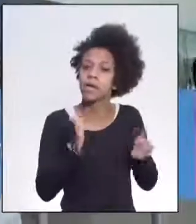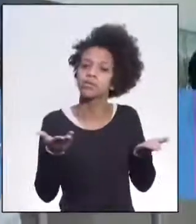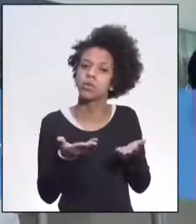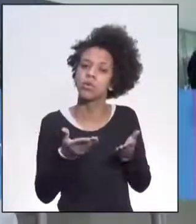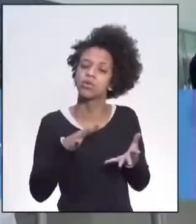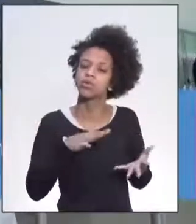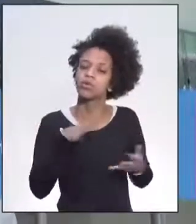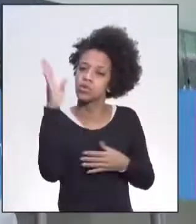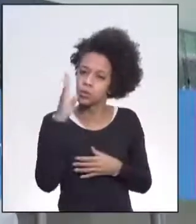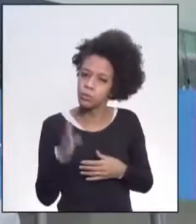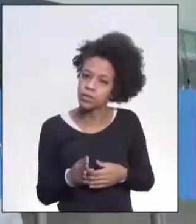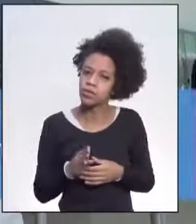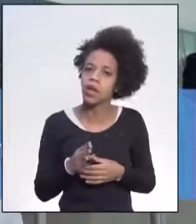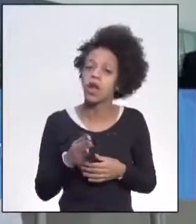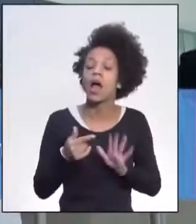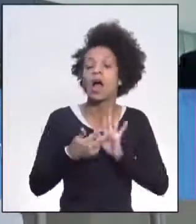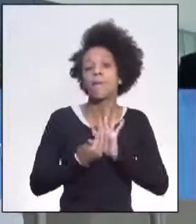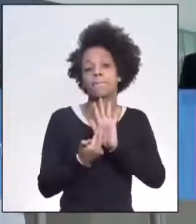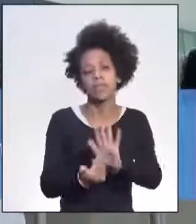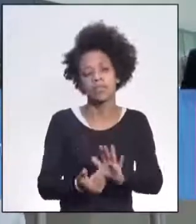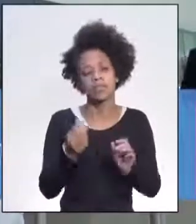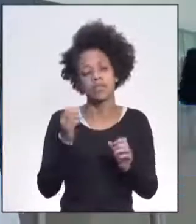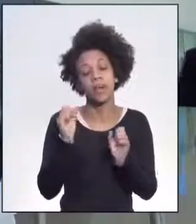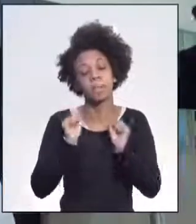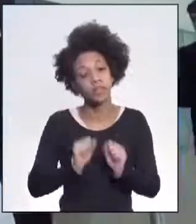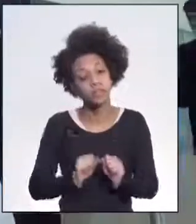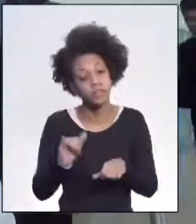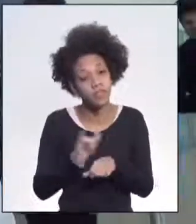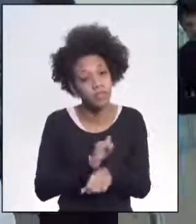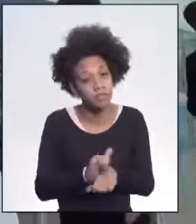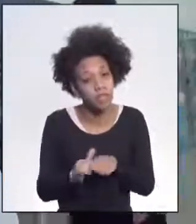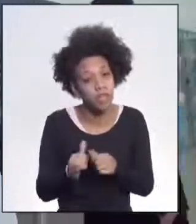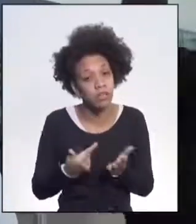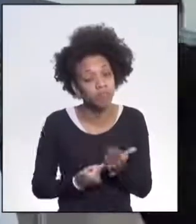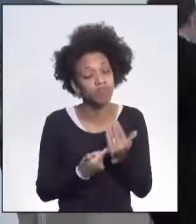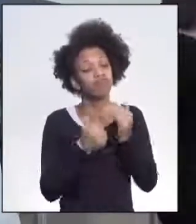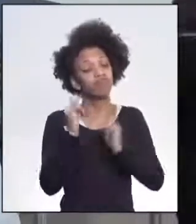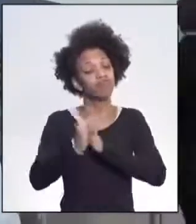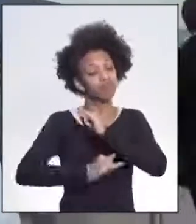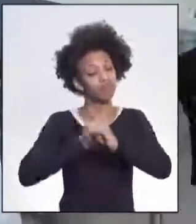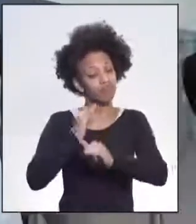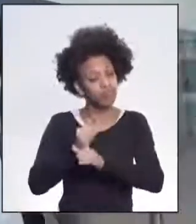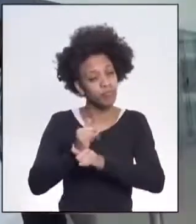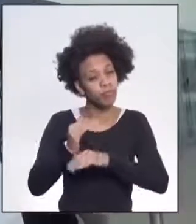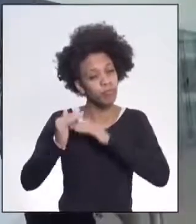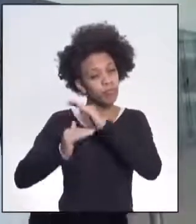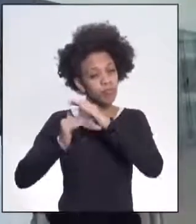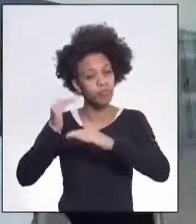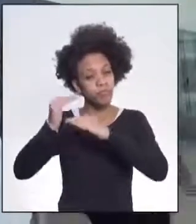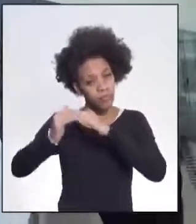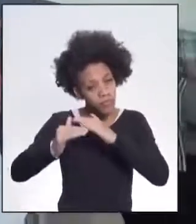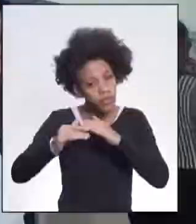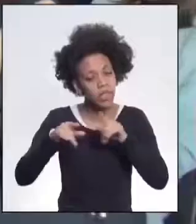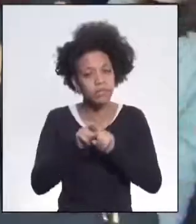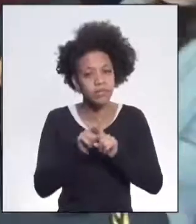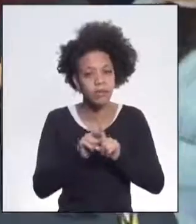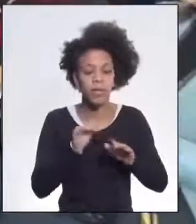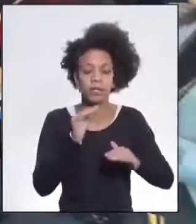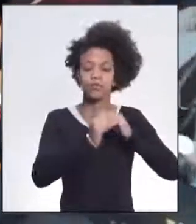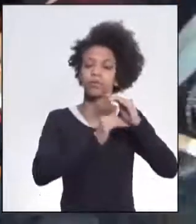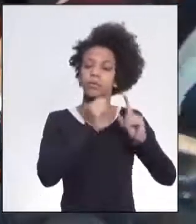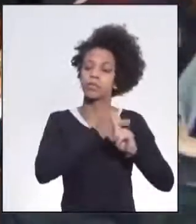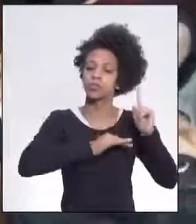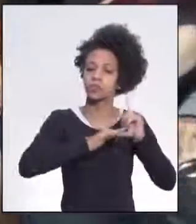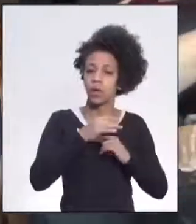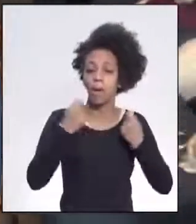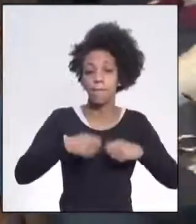Brasil representa a possibilidade do desenvolvimento científico e tecnológico e o seu impacto no desenvolvimento social também. A gente